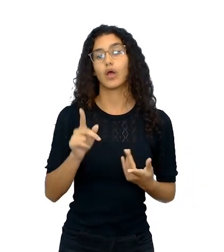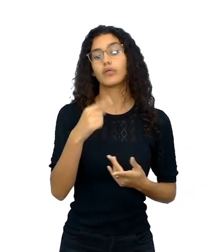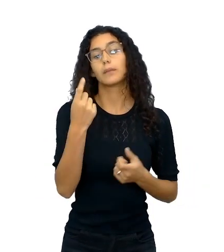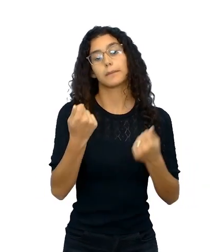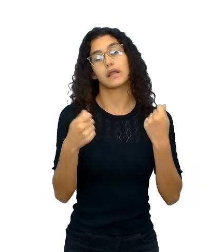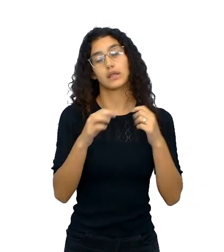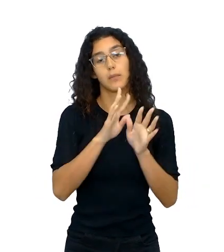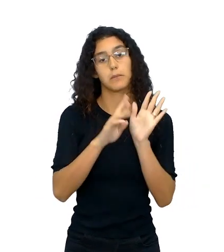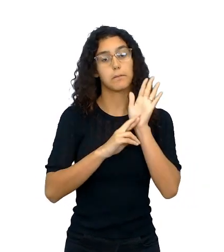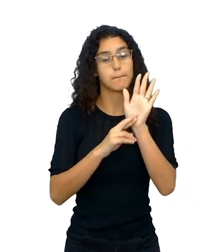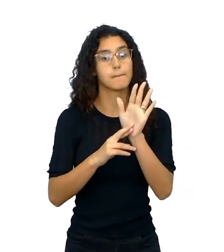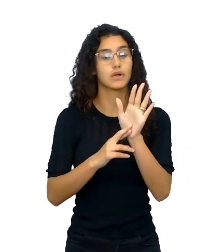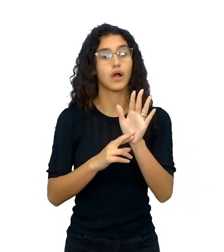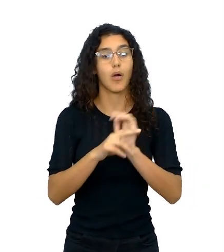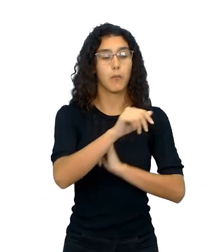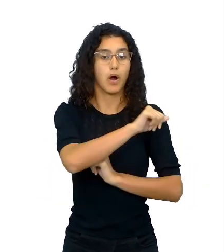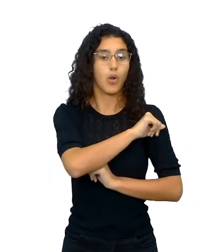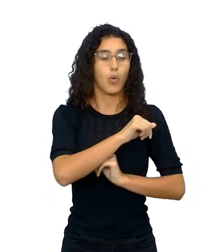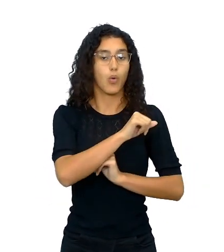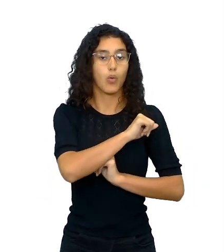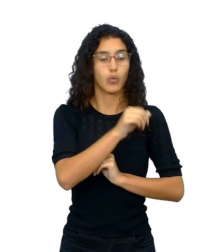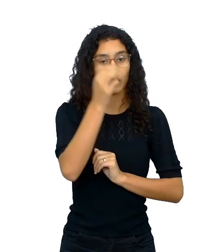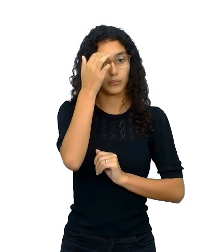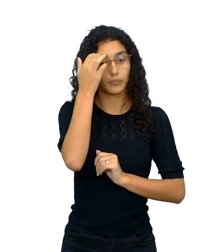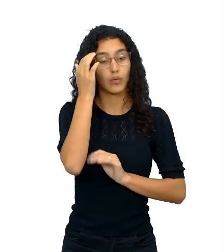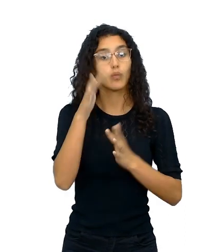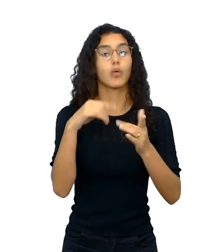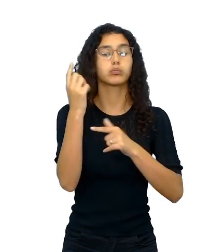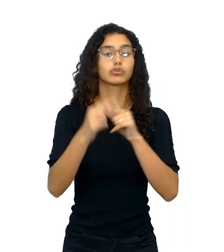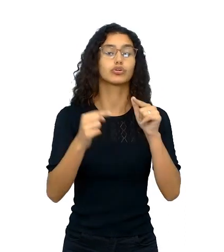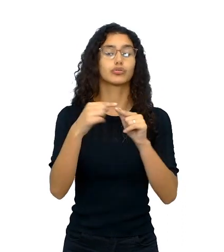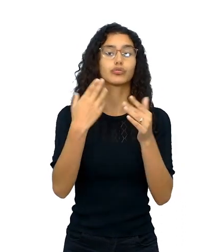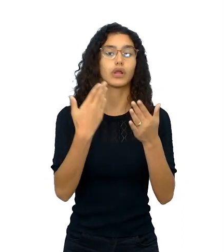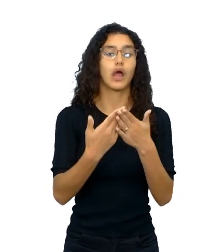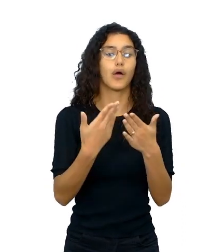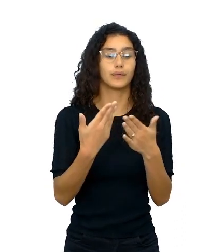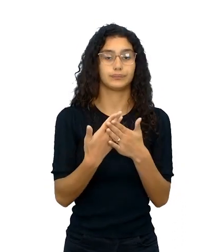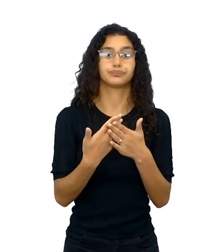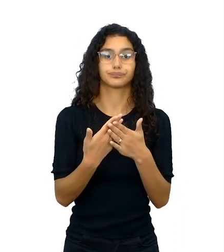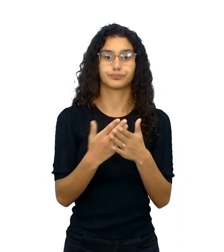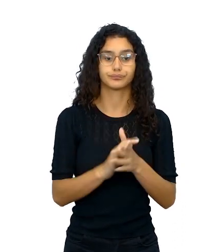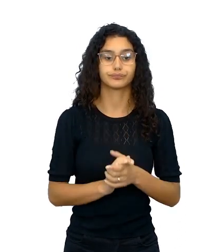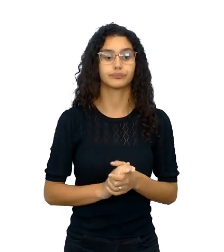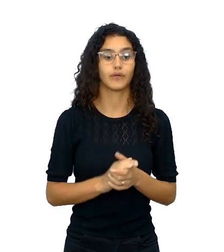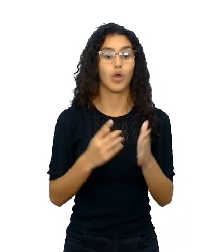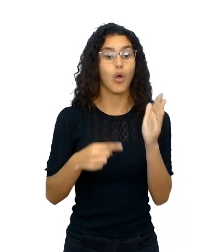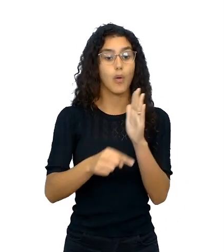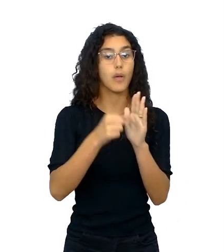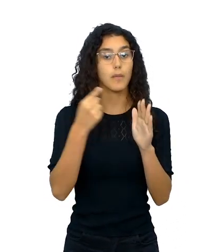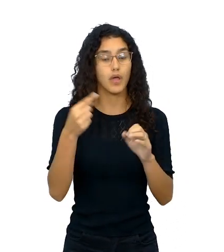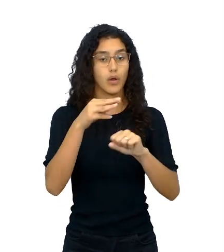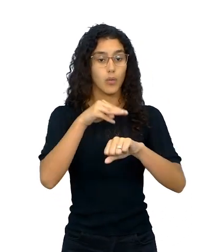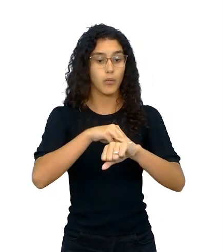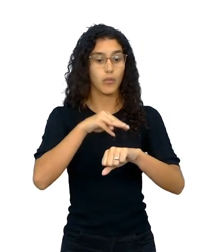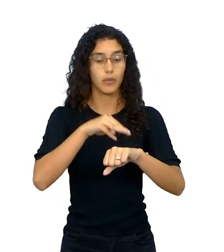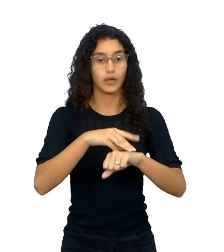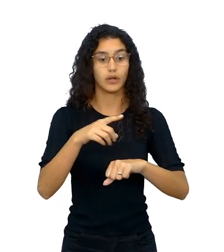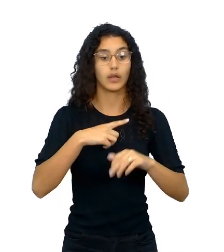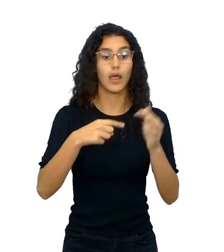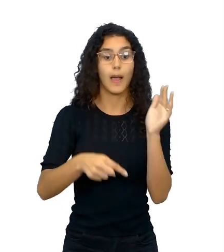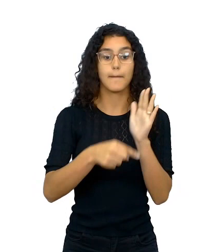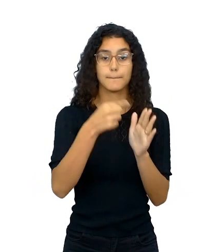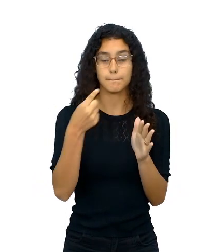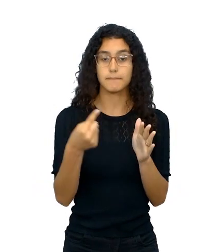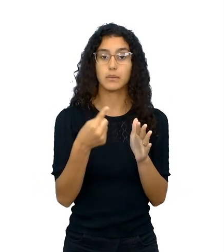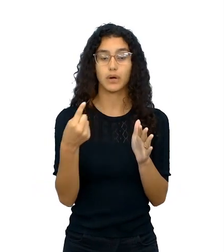você deve expor para o seu aluno e mostrar para ele quais são os objetivos da aula, tá? Num primeiro momento, né, a